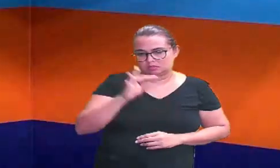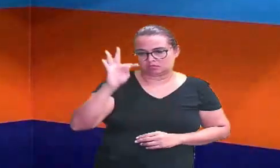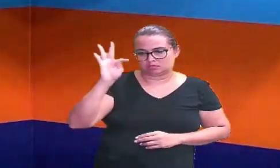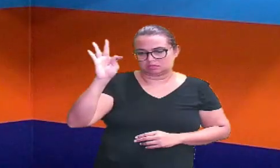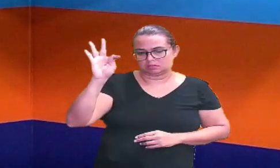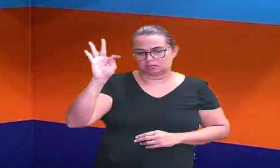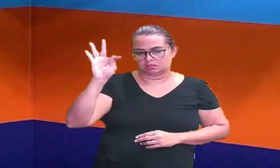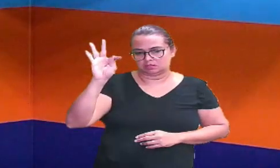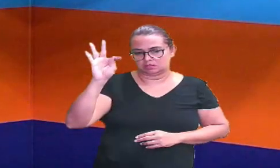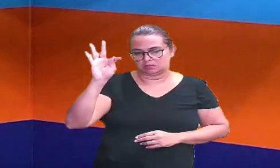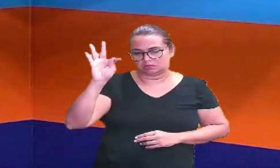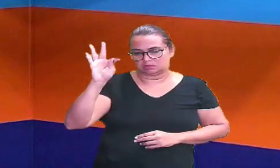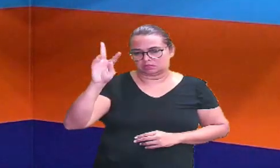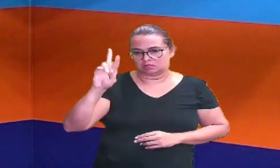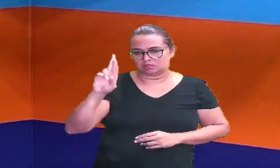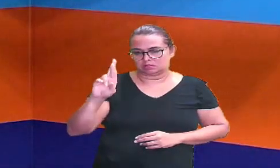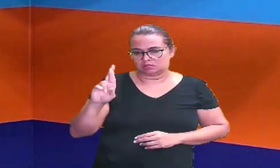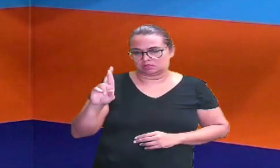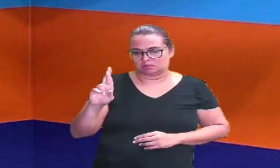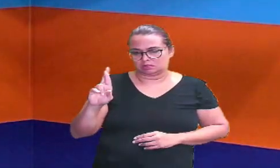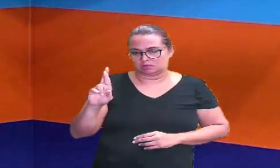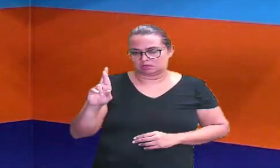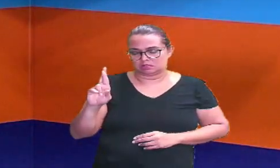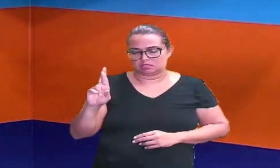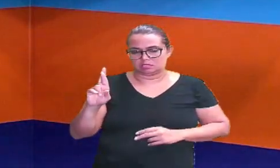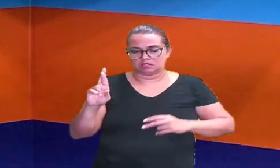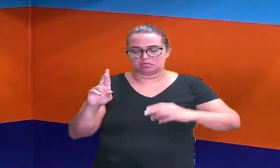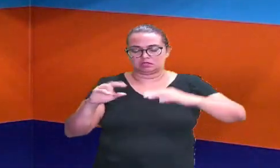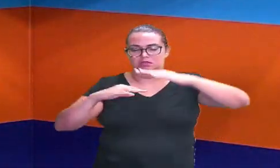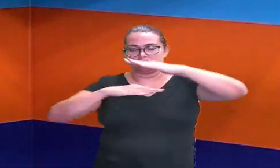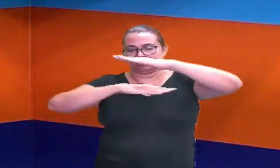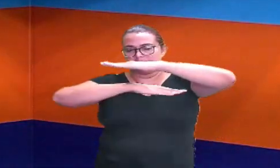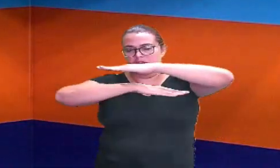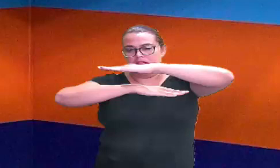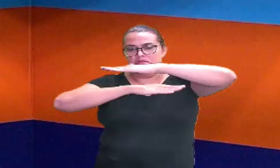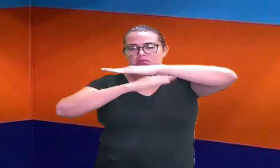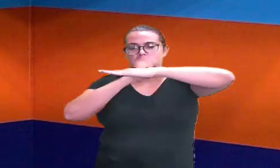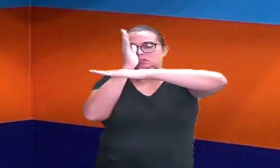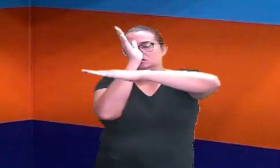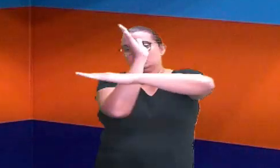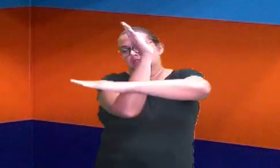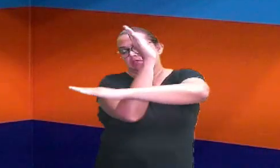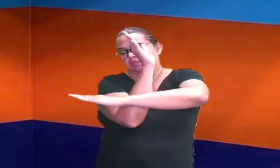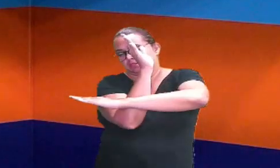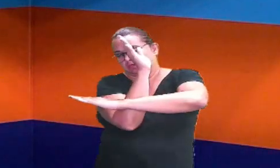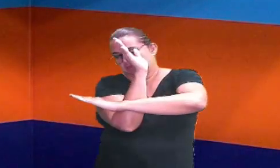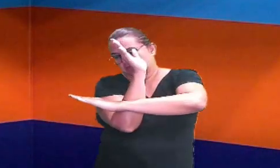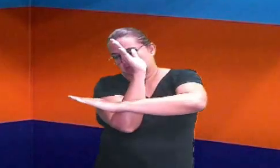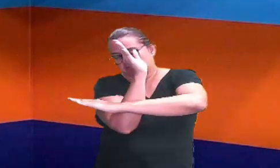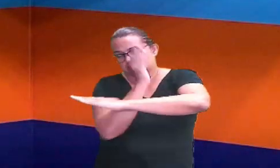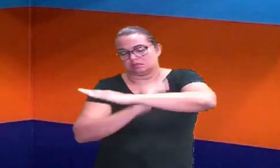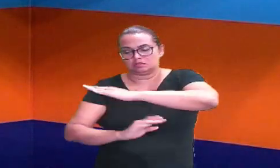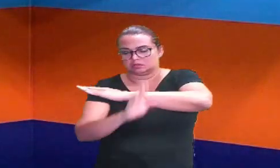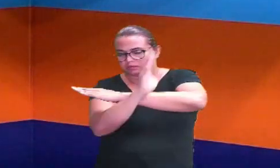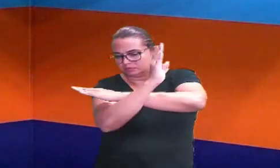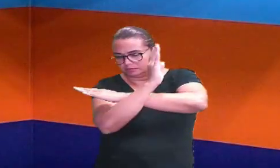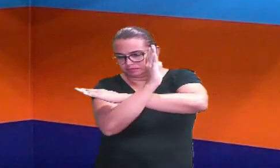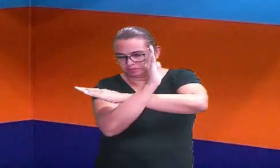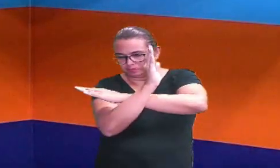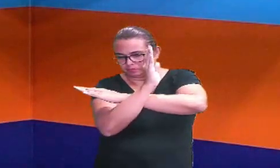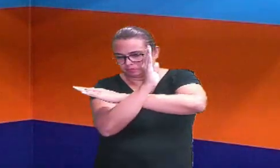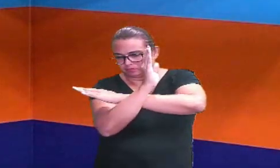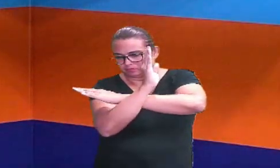a reta R. Esses dois pedacinhos de reta formaram uma abertura.